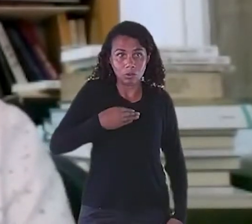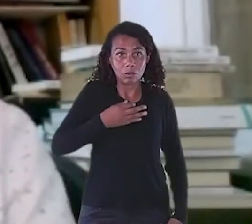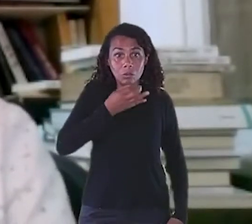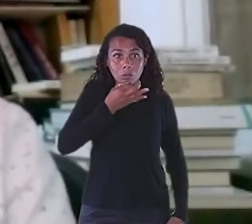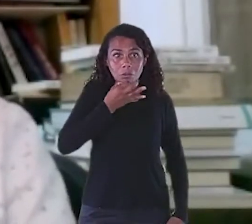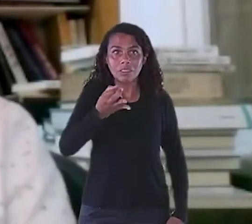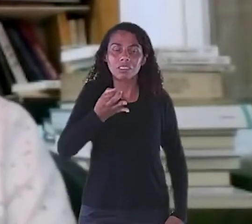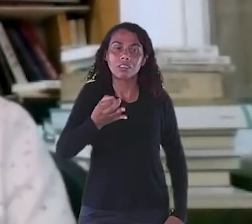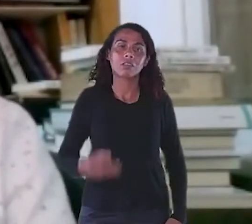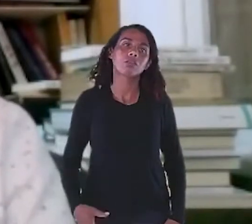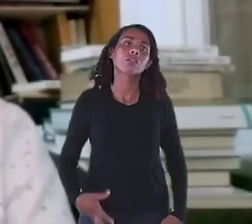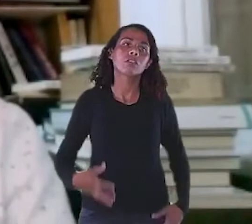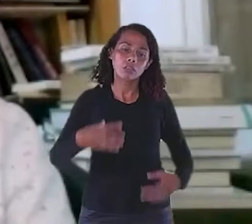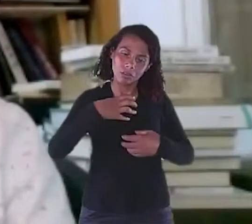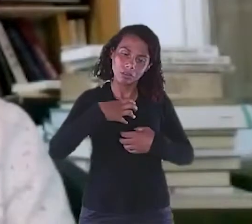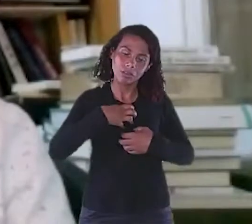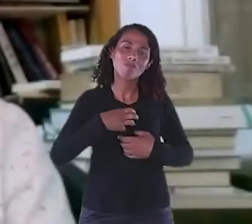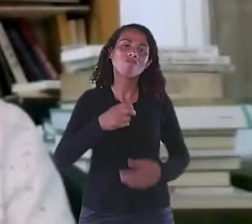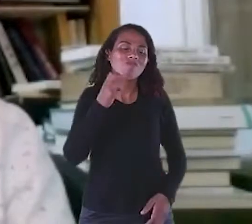purgação.